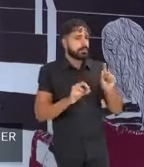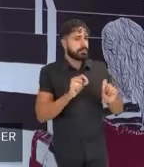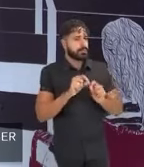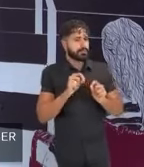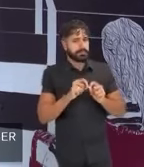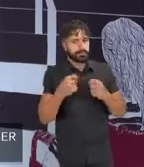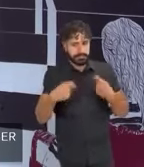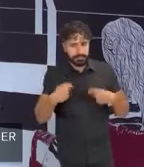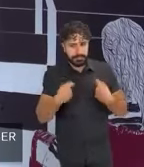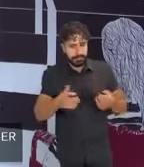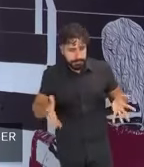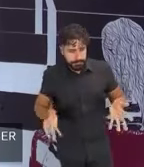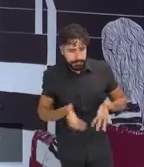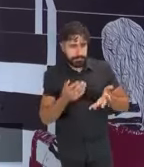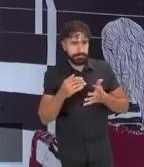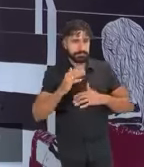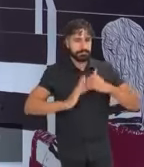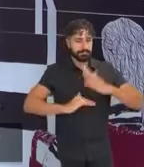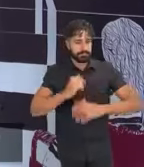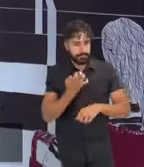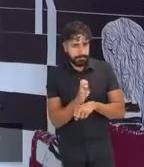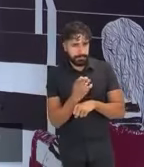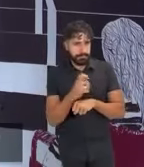buscar incentivar o estagiário a